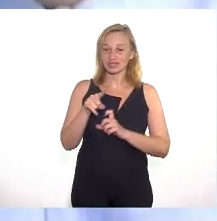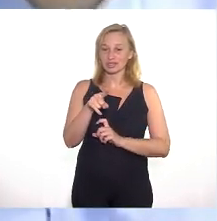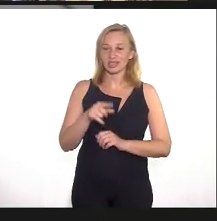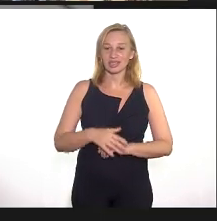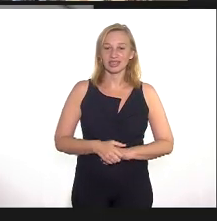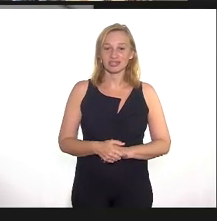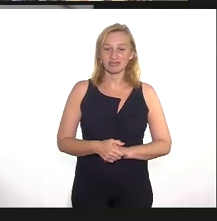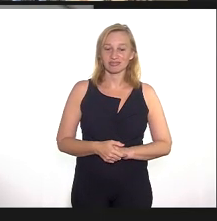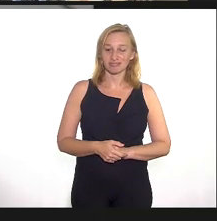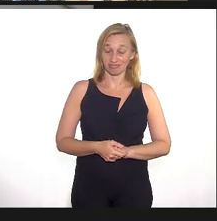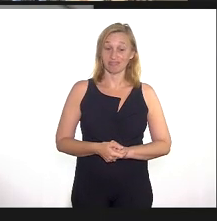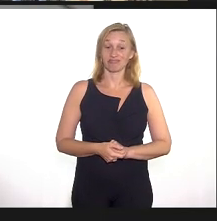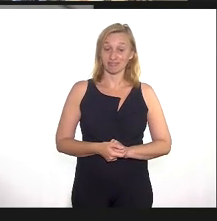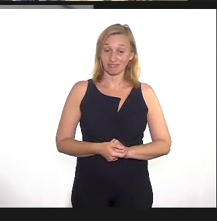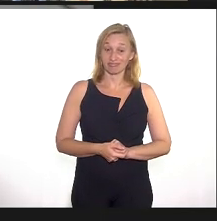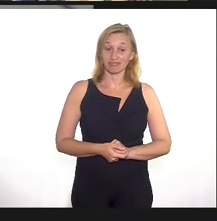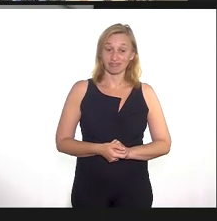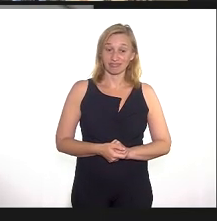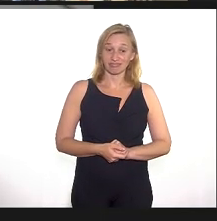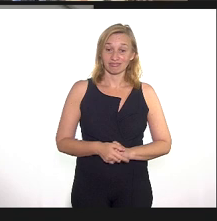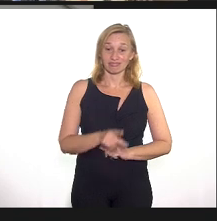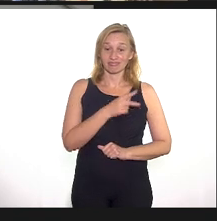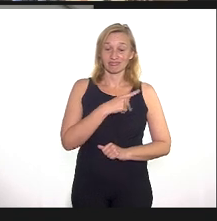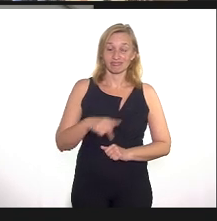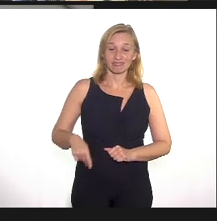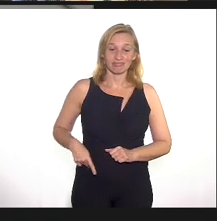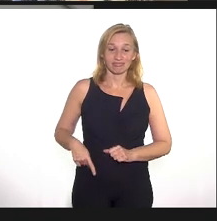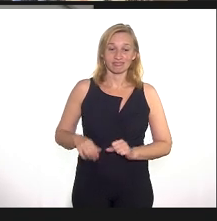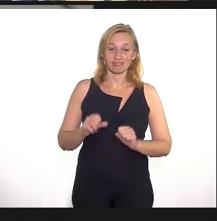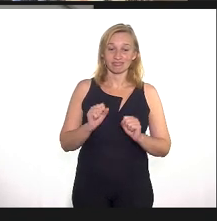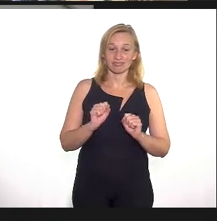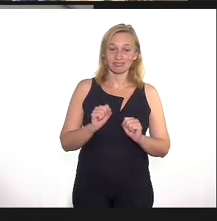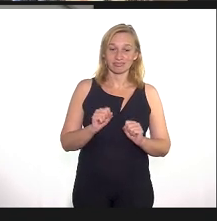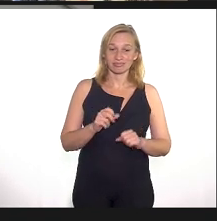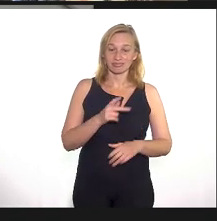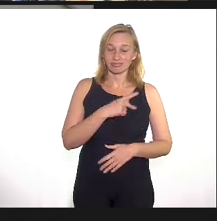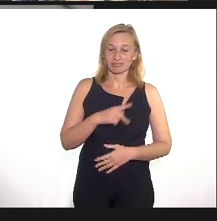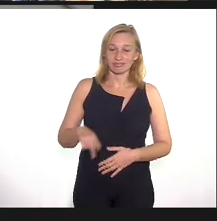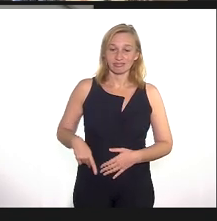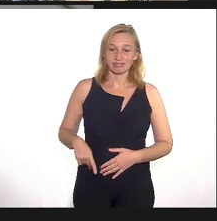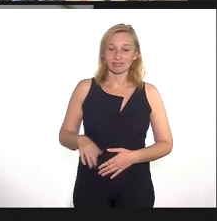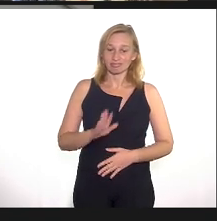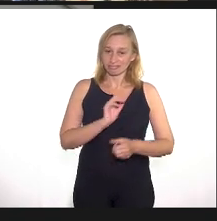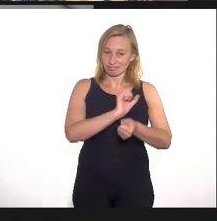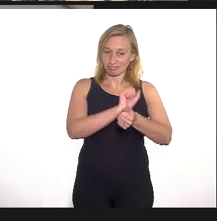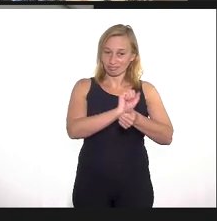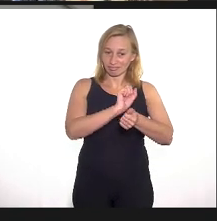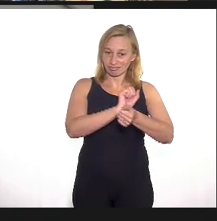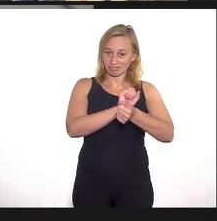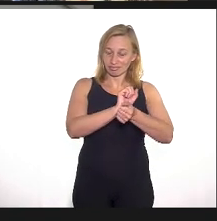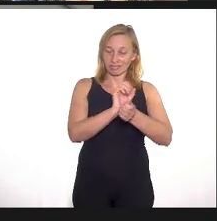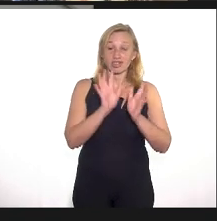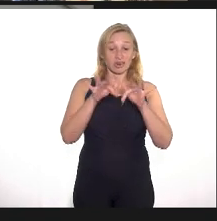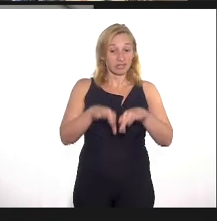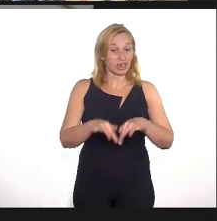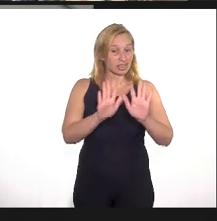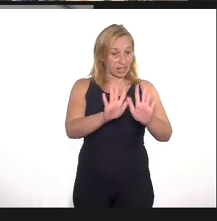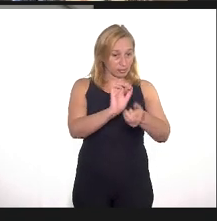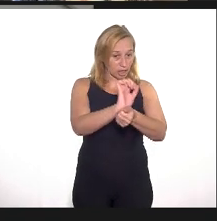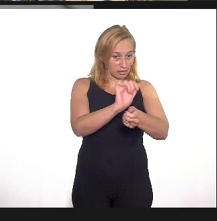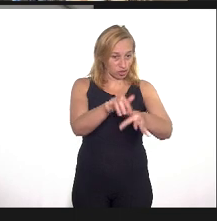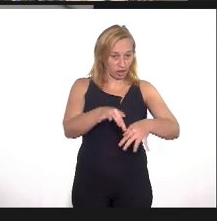Pela ordem, presidente. Presidente, o senhor podia me botar... Presidente. Um instante só. Está encerrada a sessão. Um instante